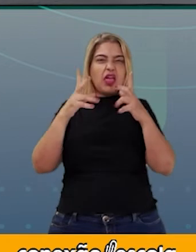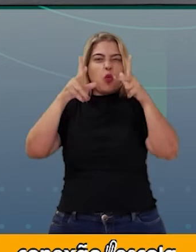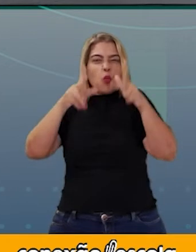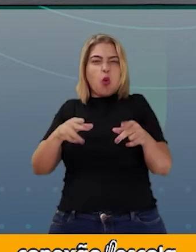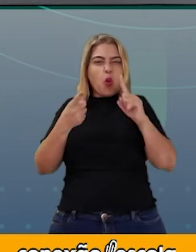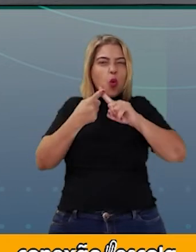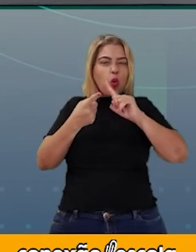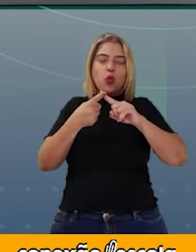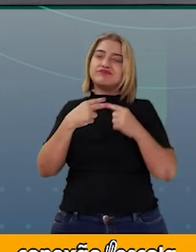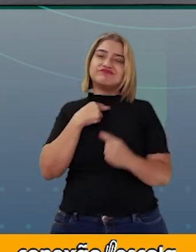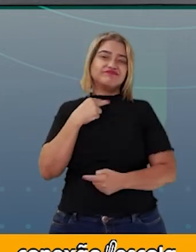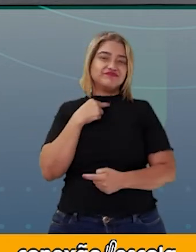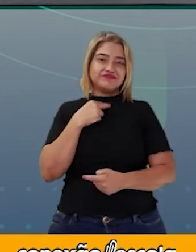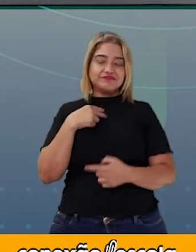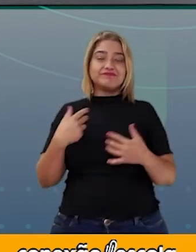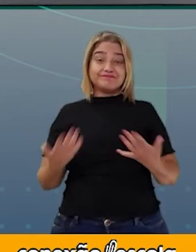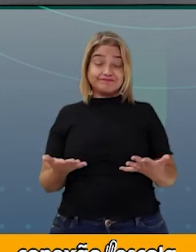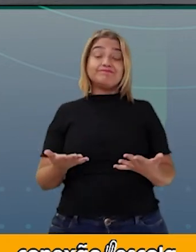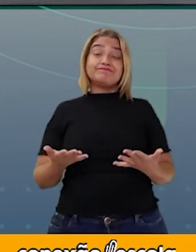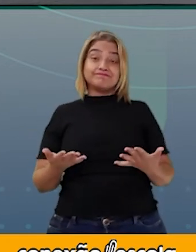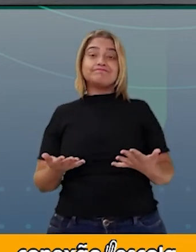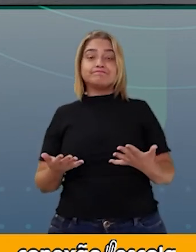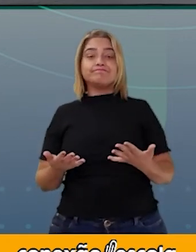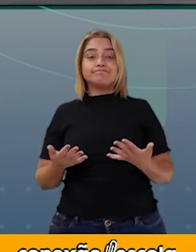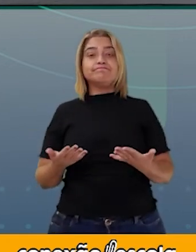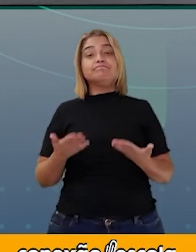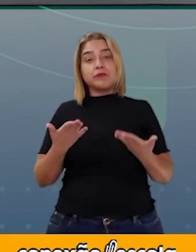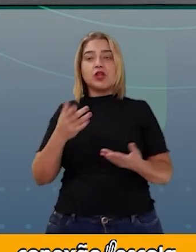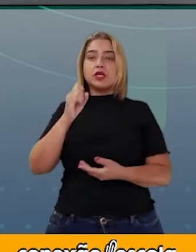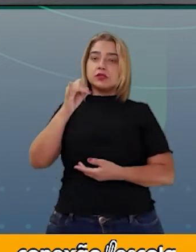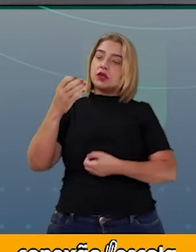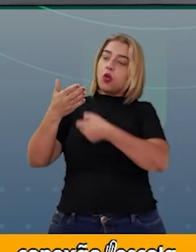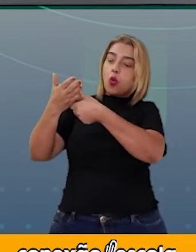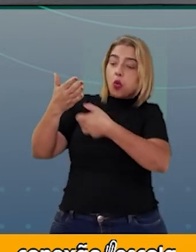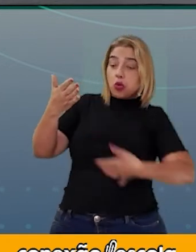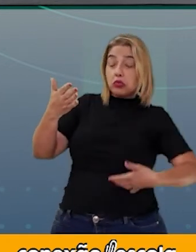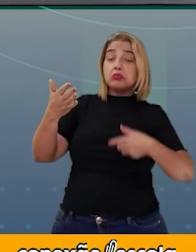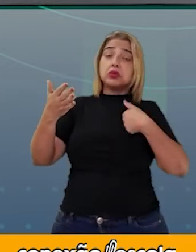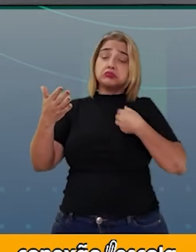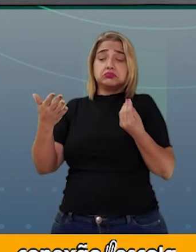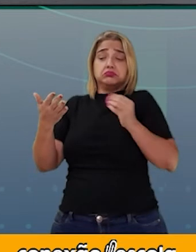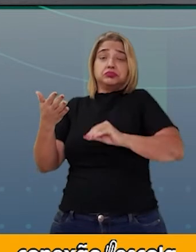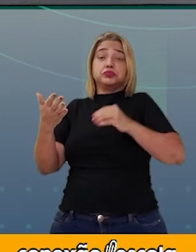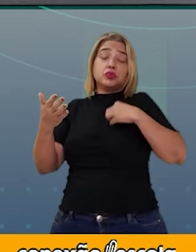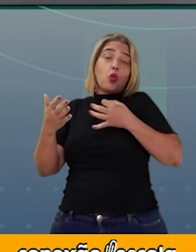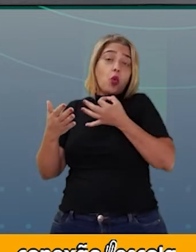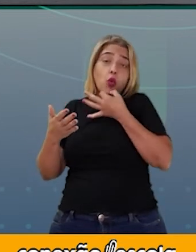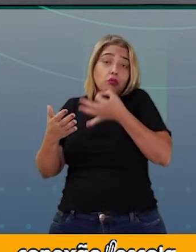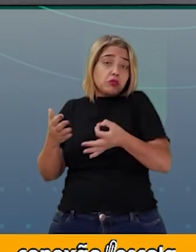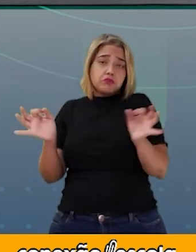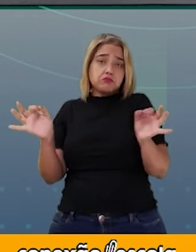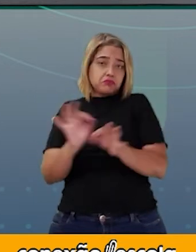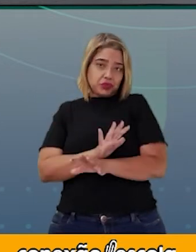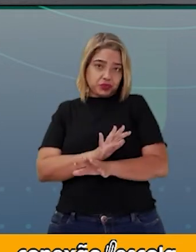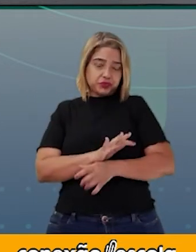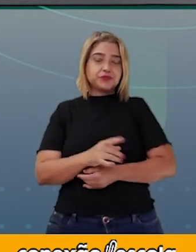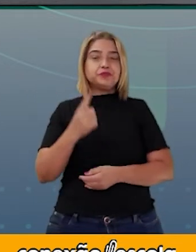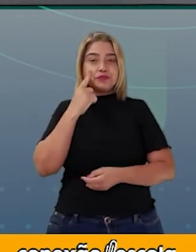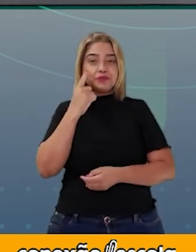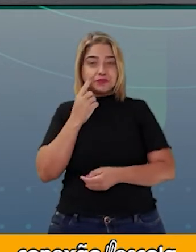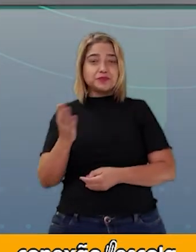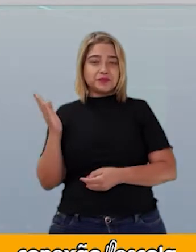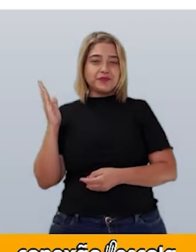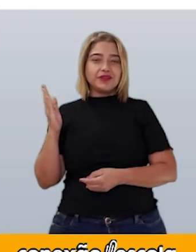muito cuidado quando comentamos e deixamos a nossa opinião na rede social. Vamos observar aqui, por